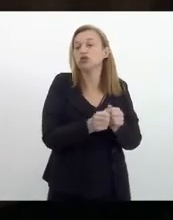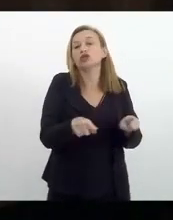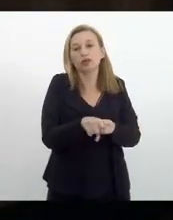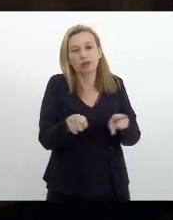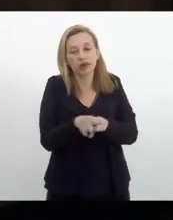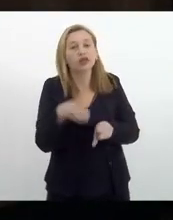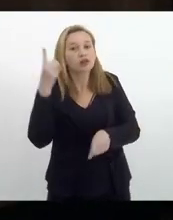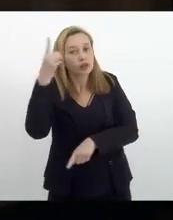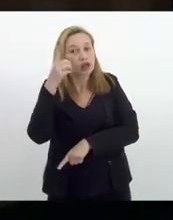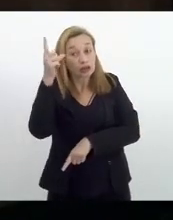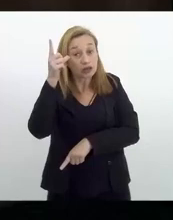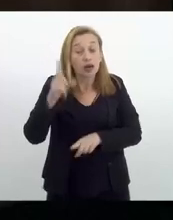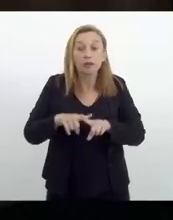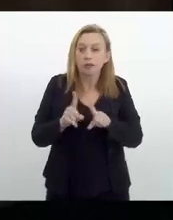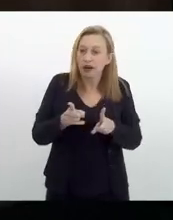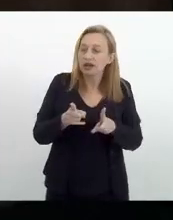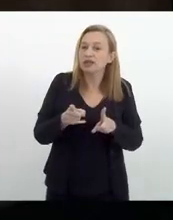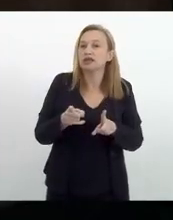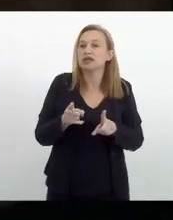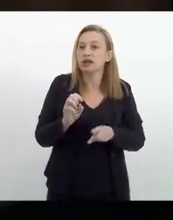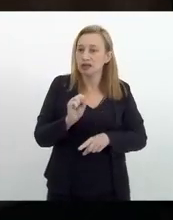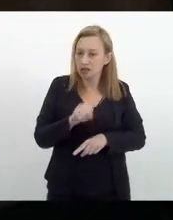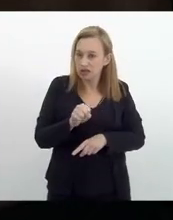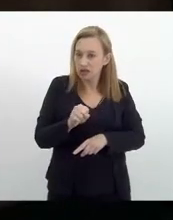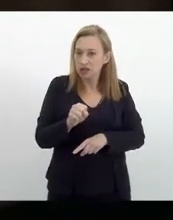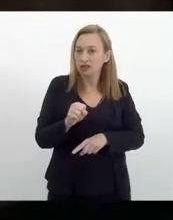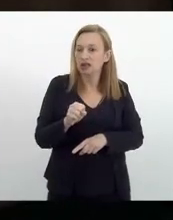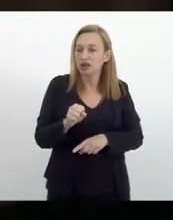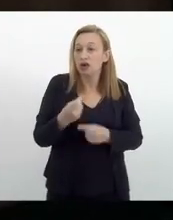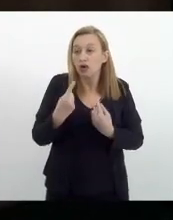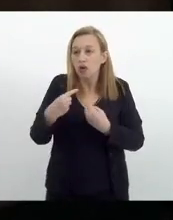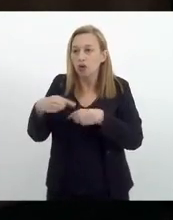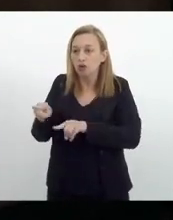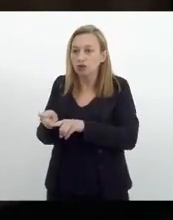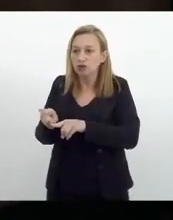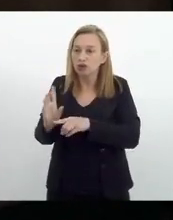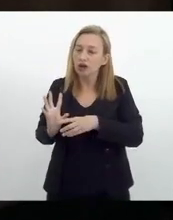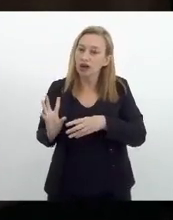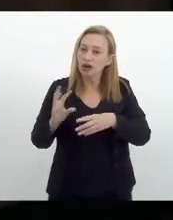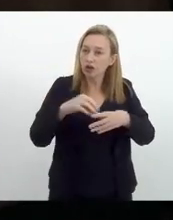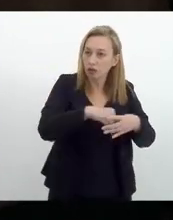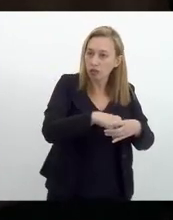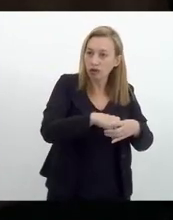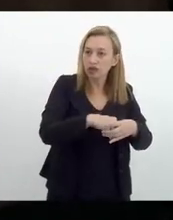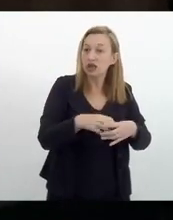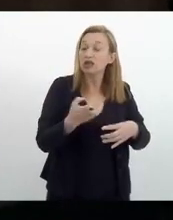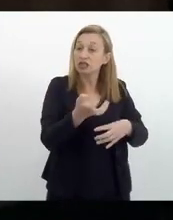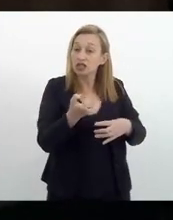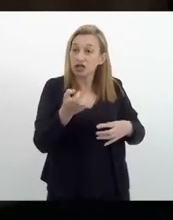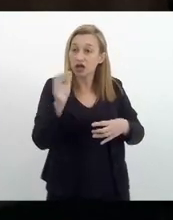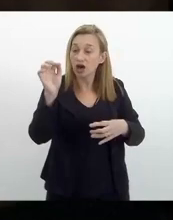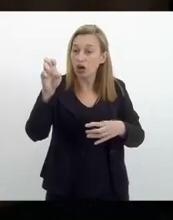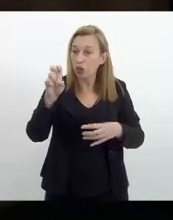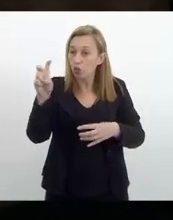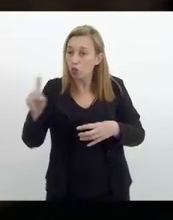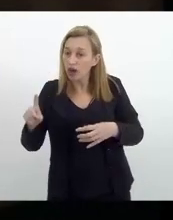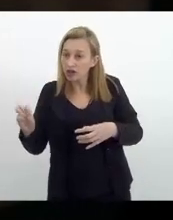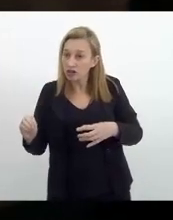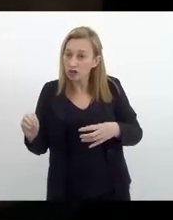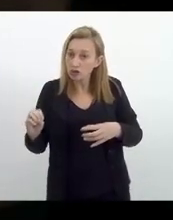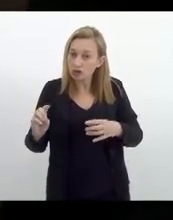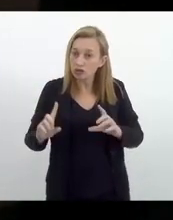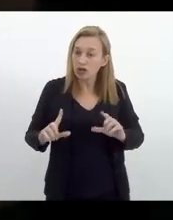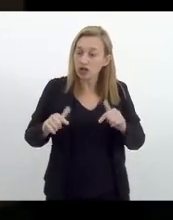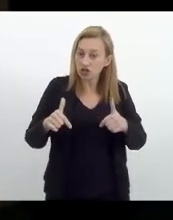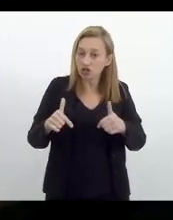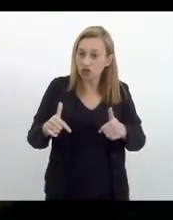Lucinha, mas a gente é totalmente contrário à incorporação, a gente quer ao ESO funcionando a pleno vapor.